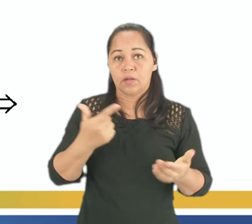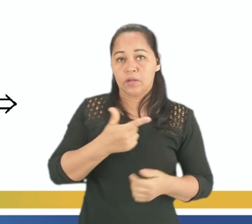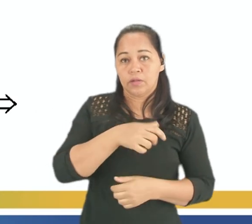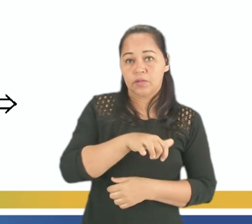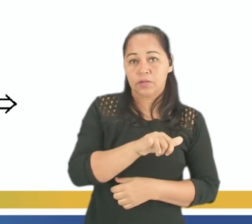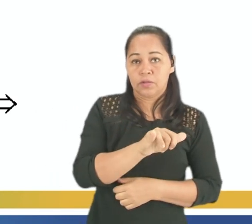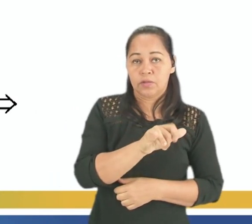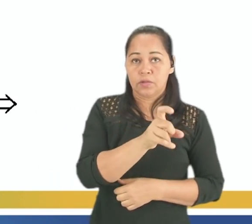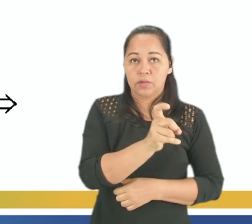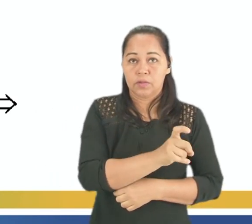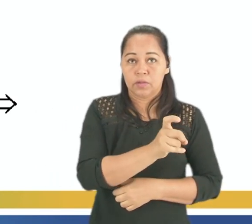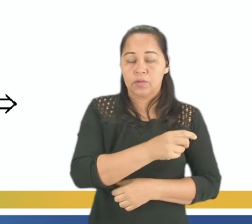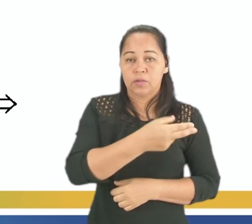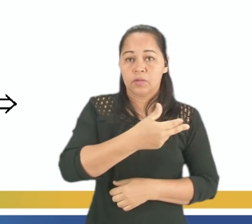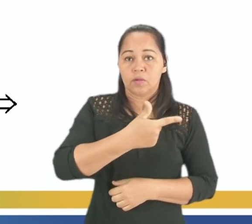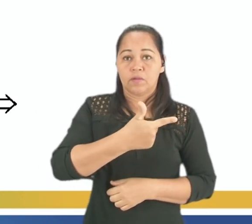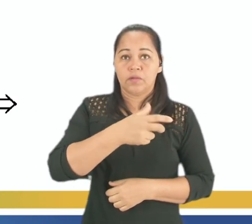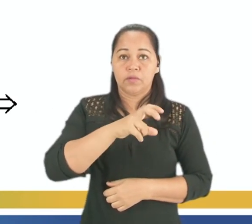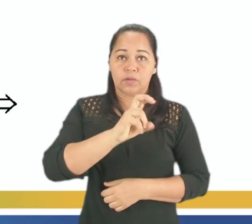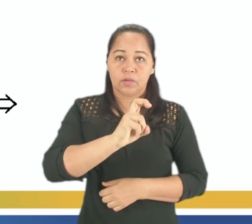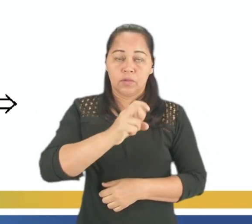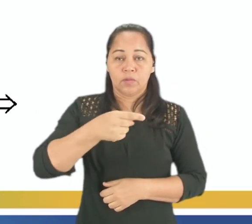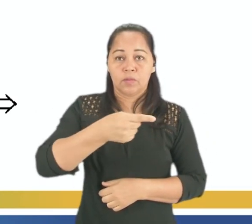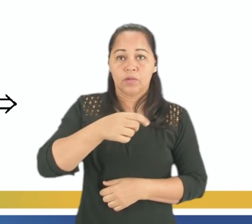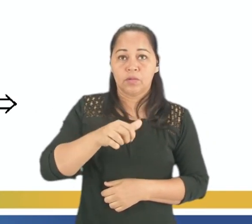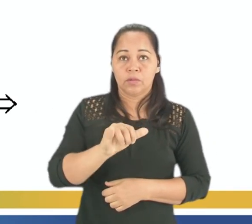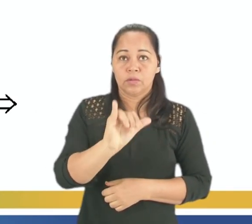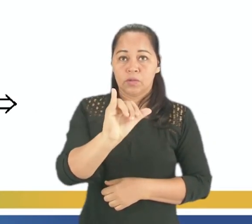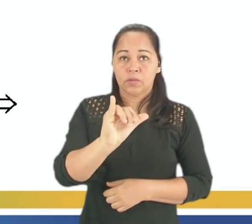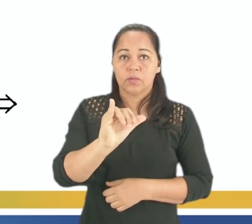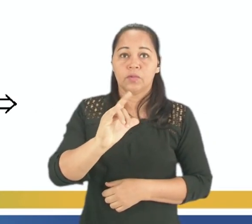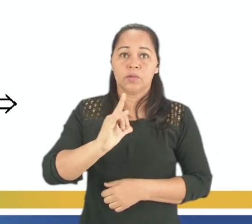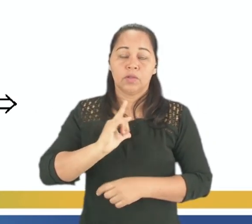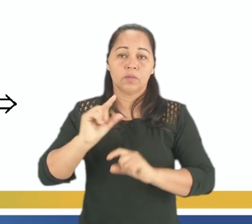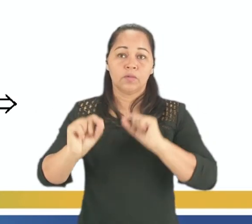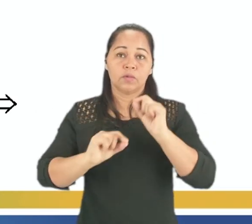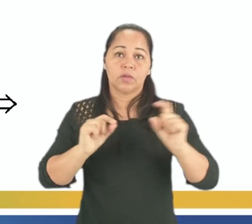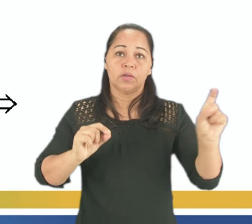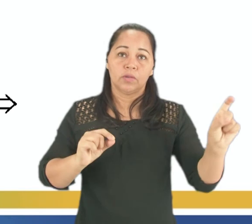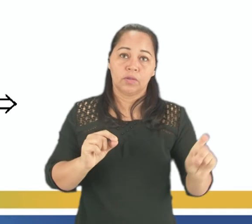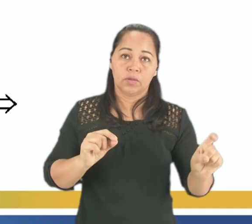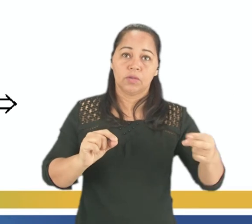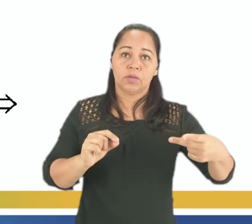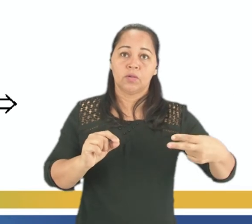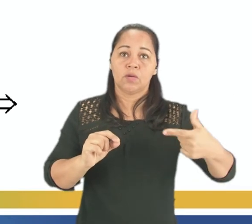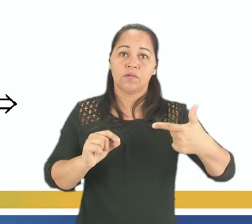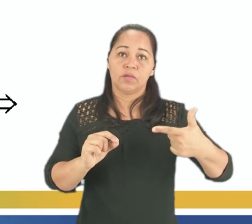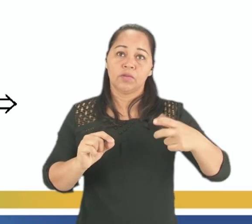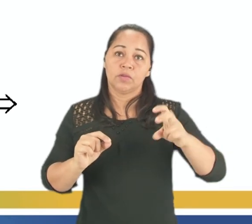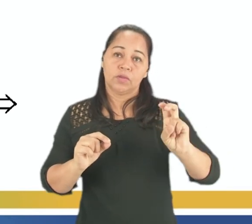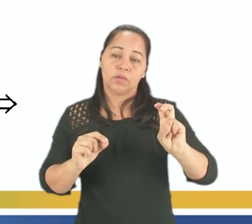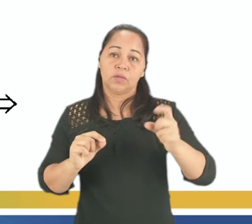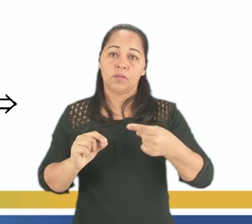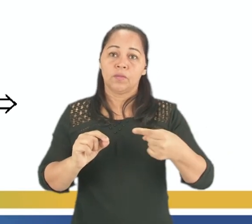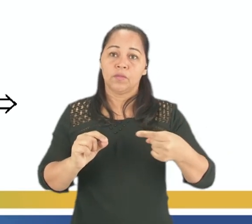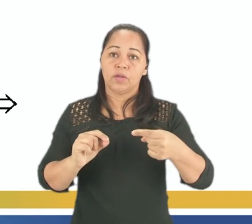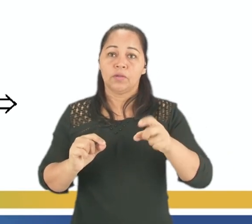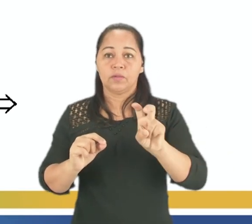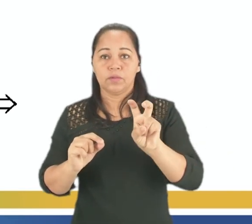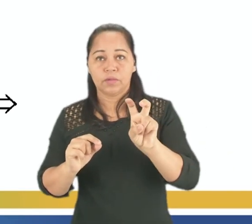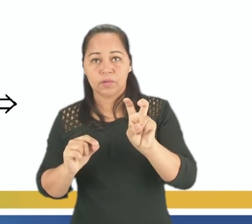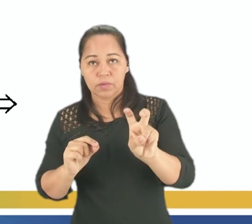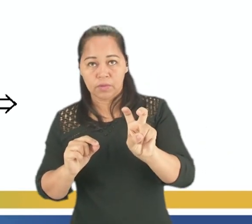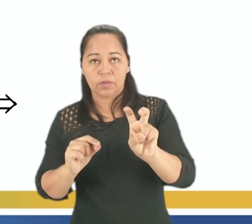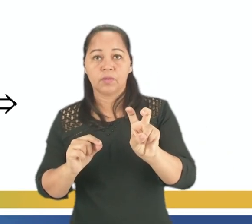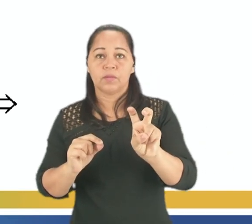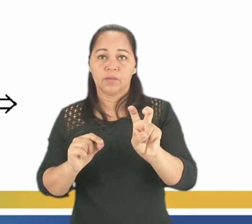25 menos y, temos, no lugar de y, colocaremos o número 5. Portanto, x é igual a